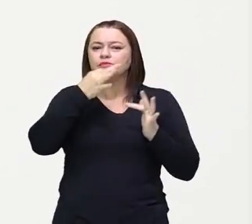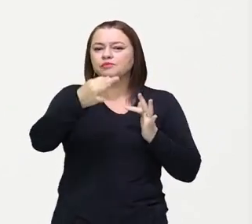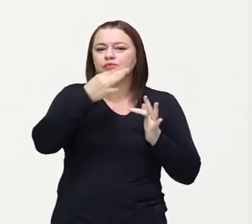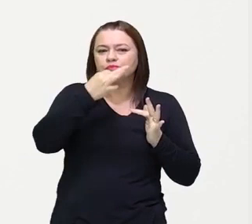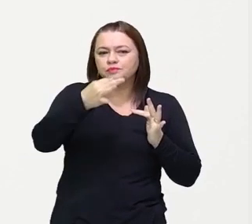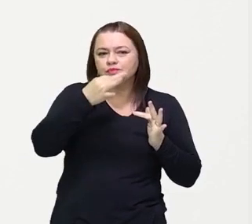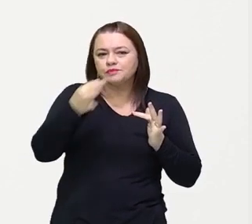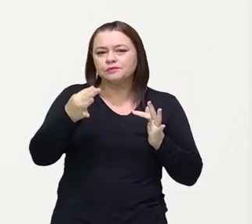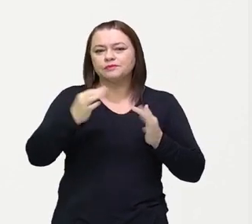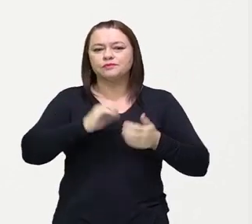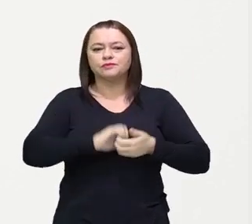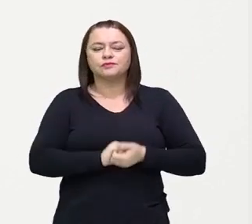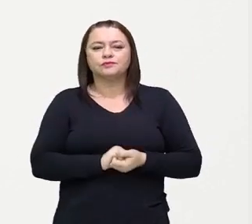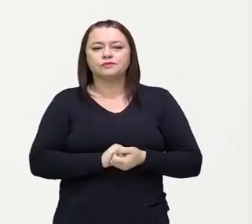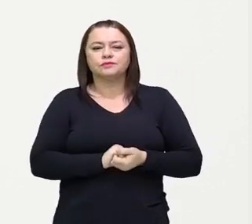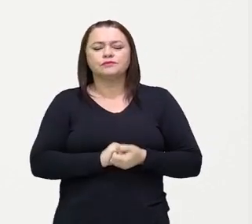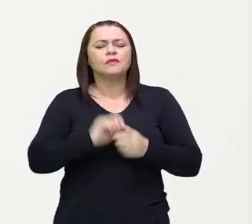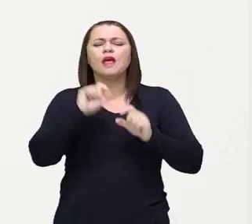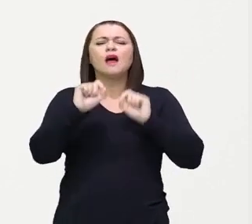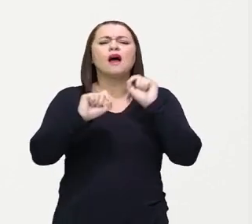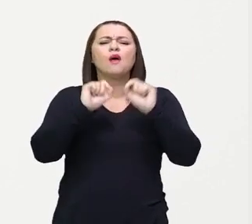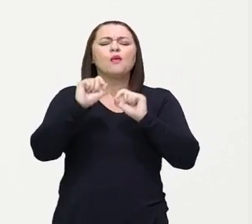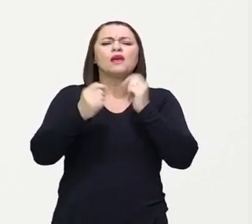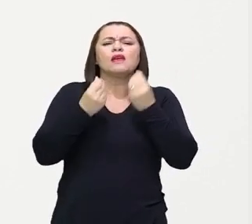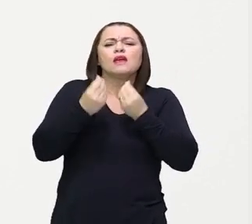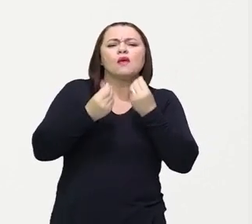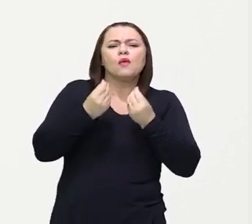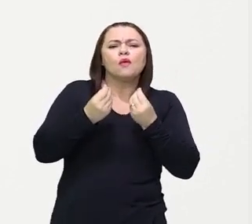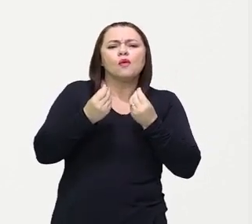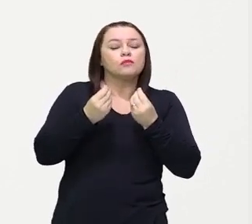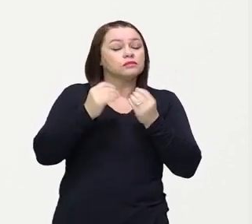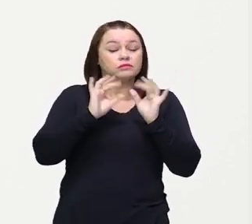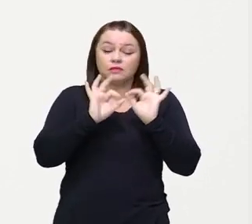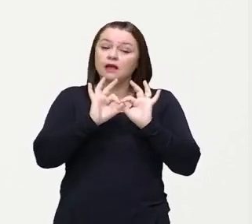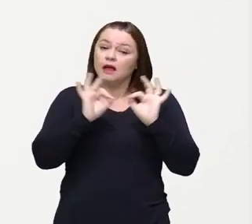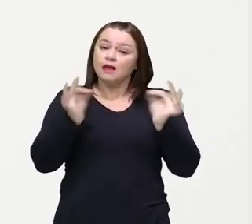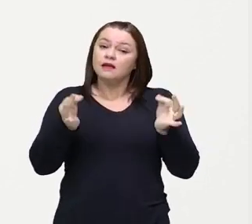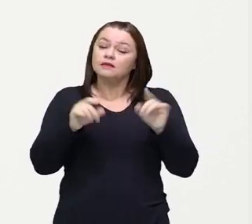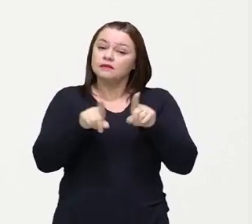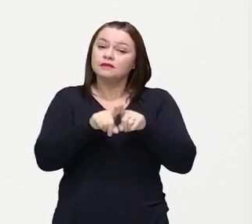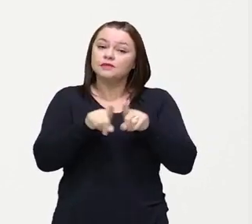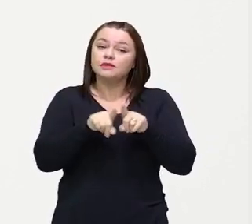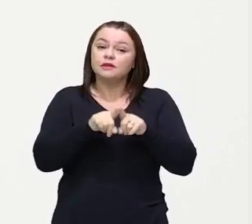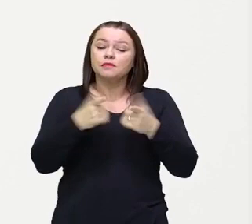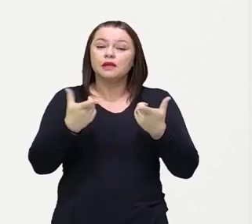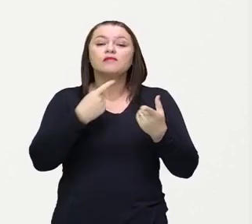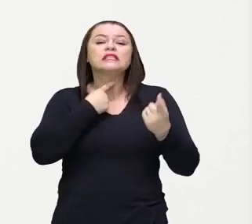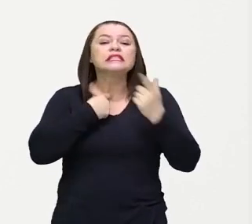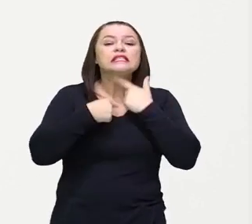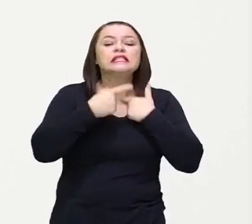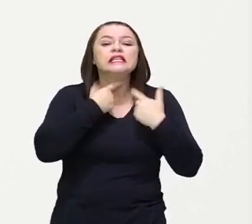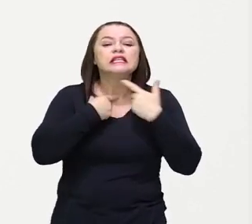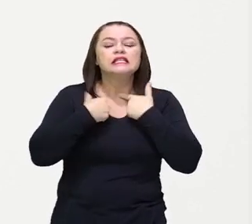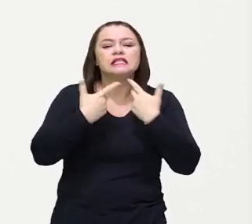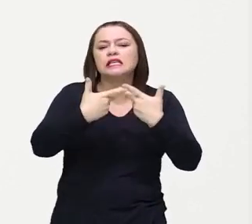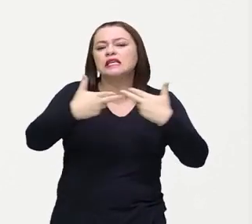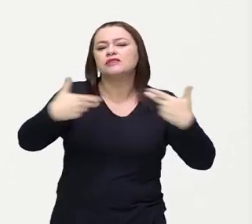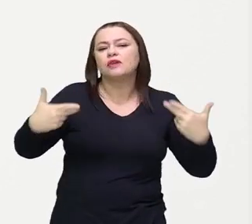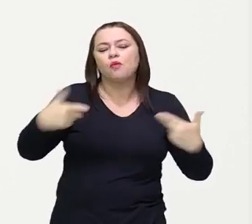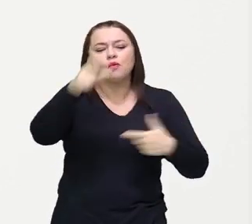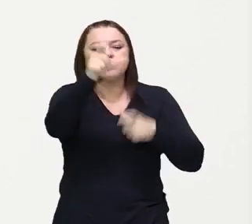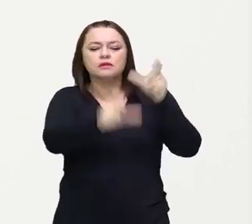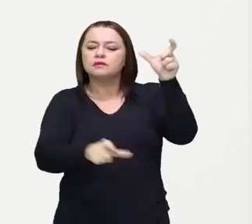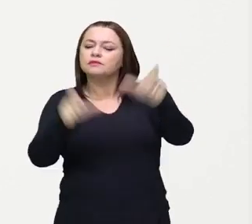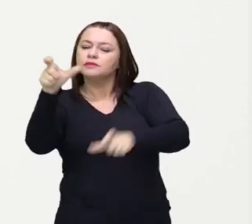optativa. Muito bem, o que é essa optativa? Simples também, crianças. Deseja algo a alguém.